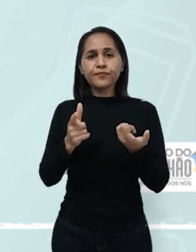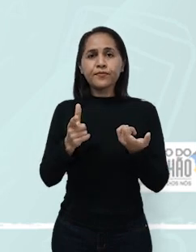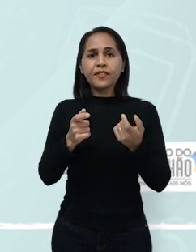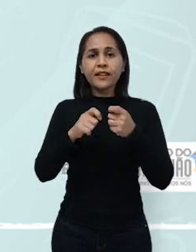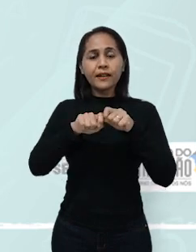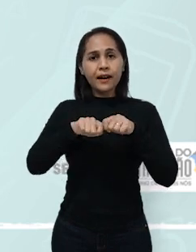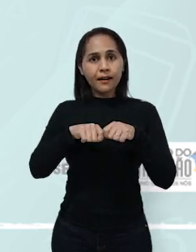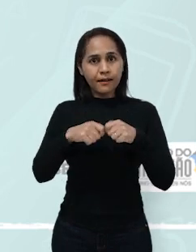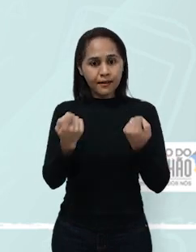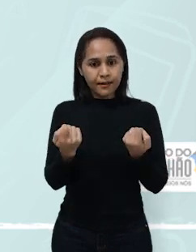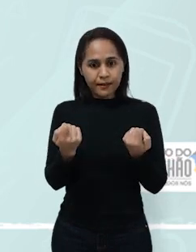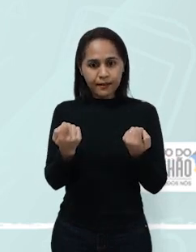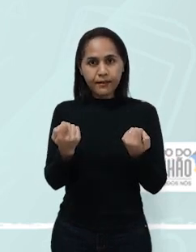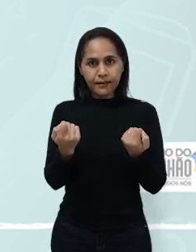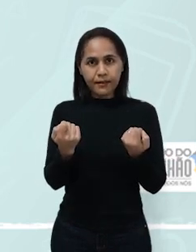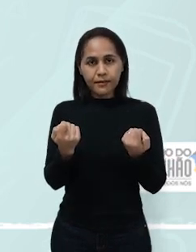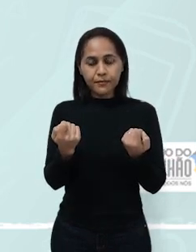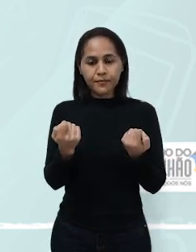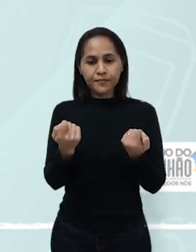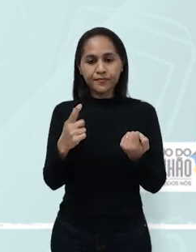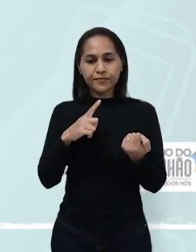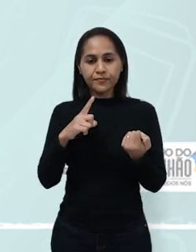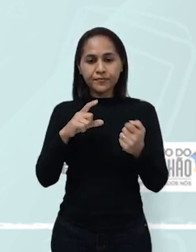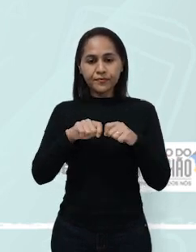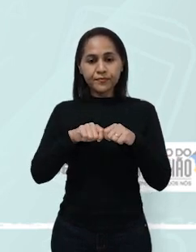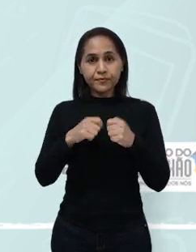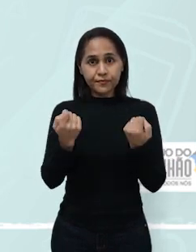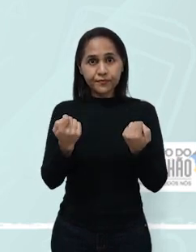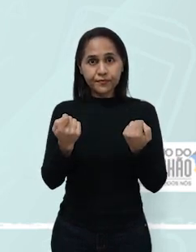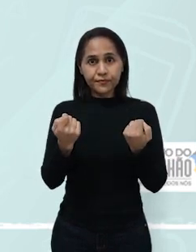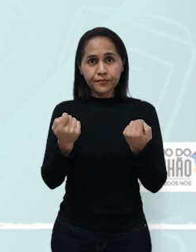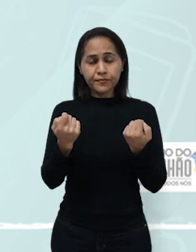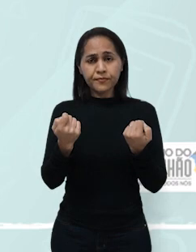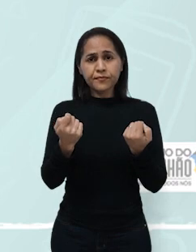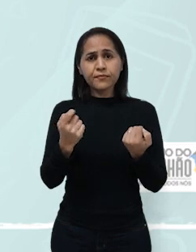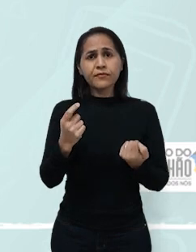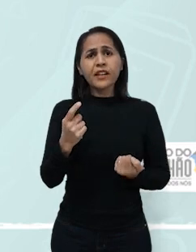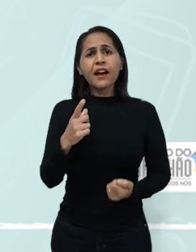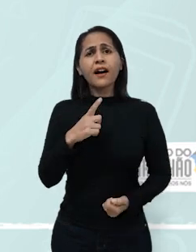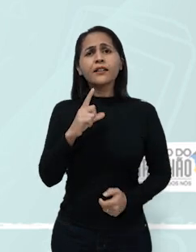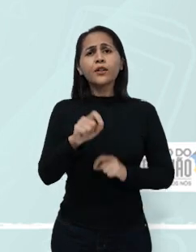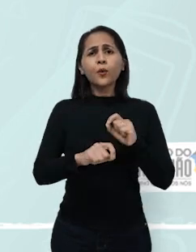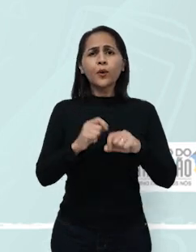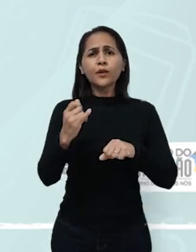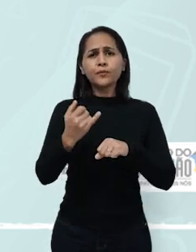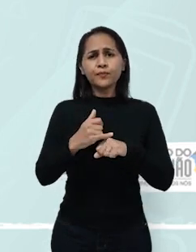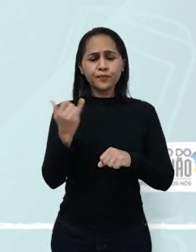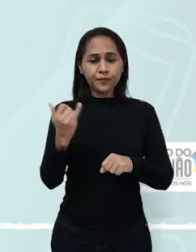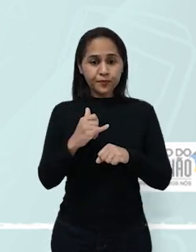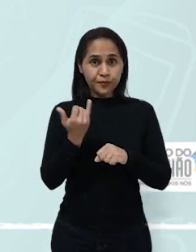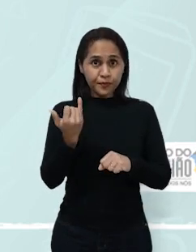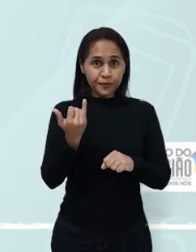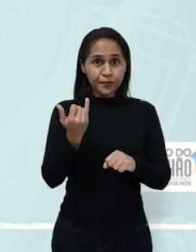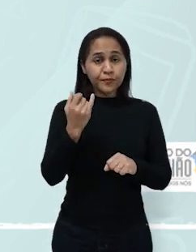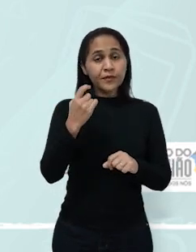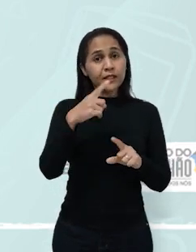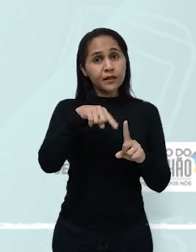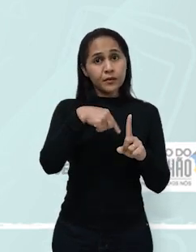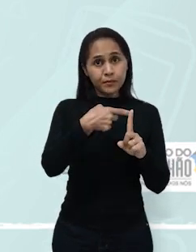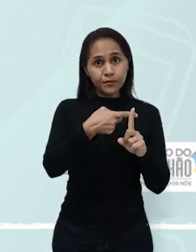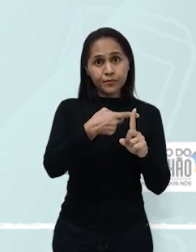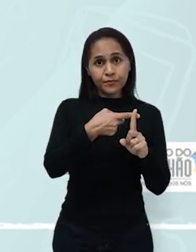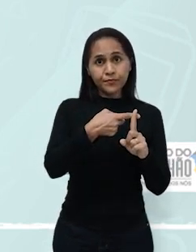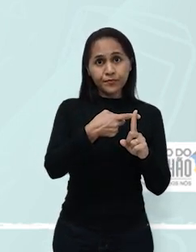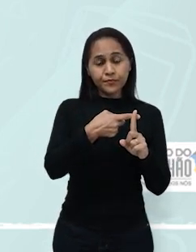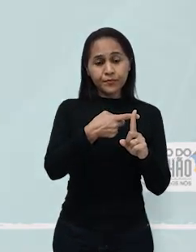covalente entre o hidrogênio e o cloro. Vai quebrar. Quebrando, nós vamos ter os íons. O íon positivo, no caso o